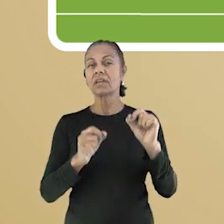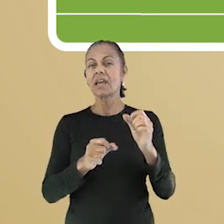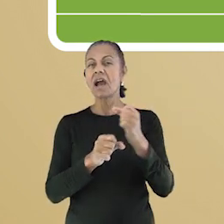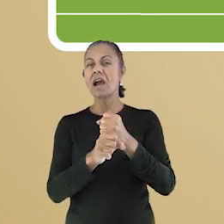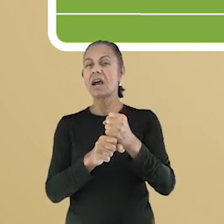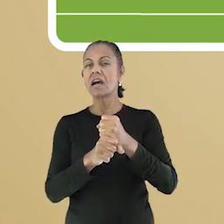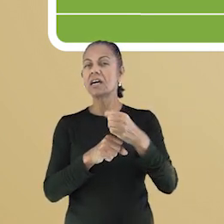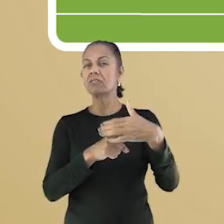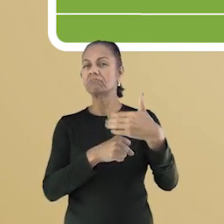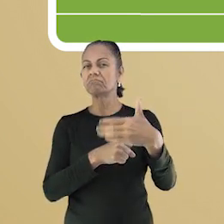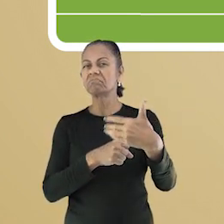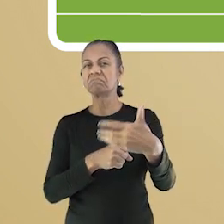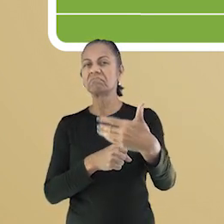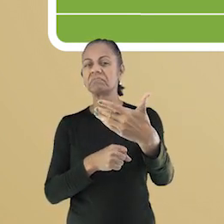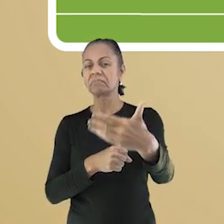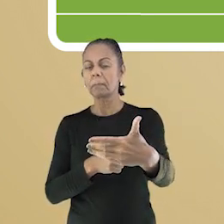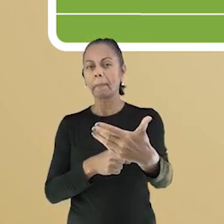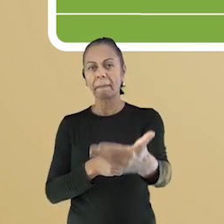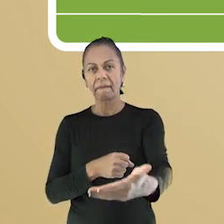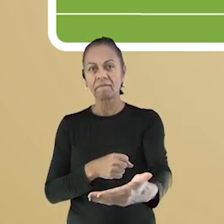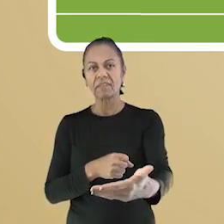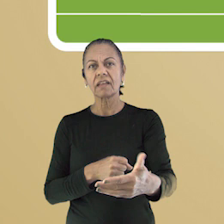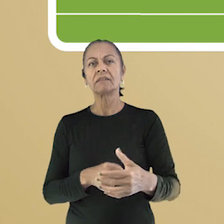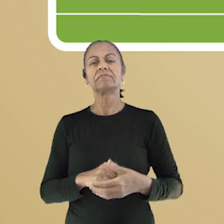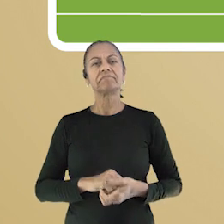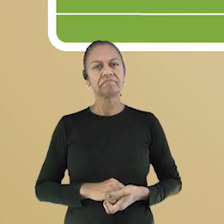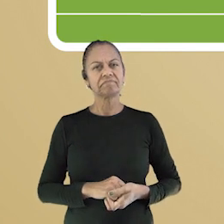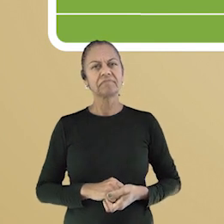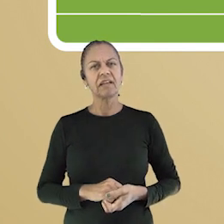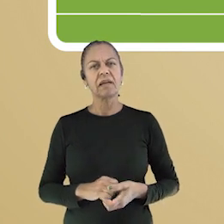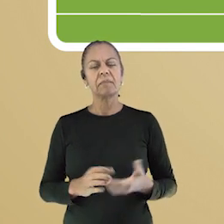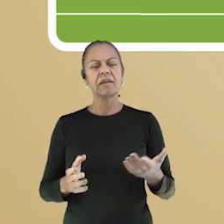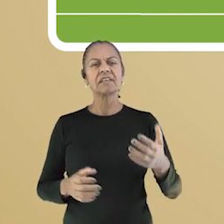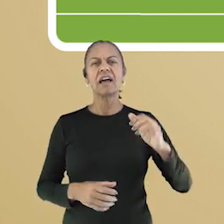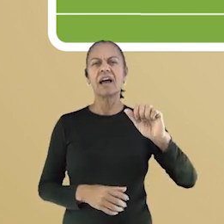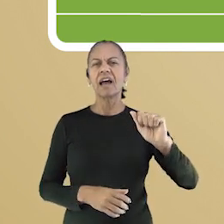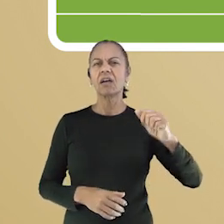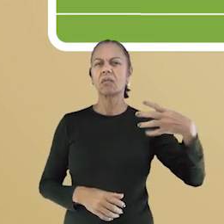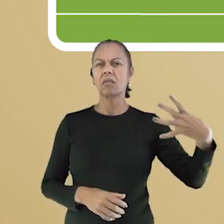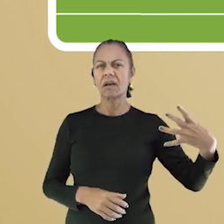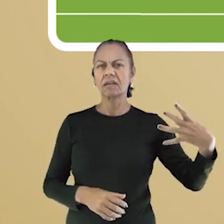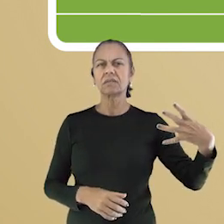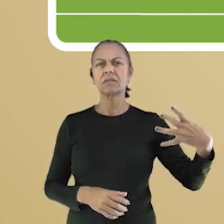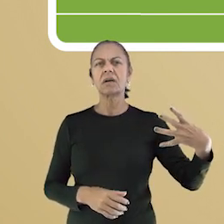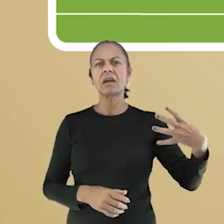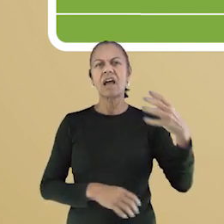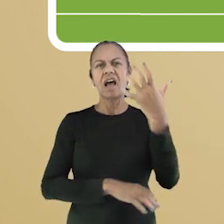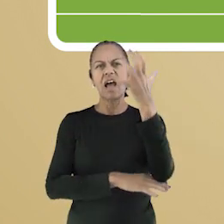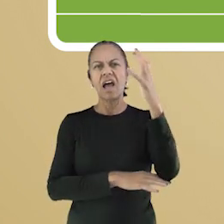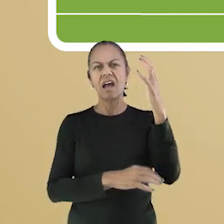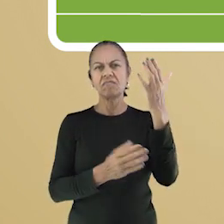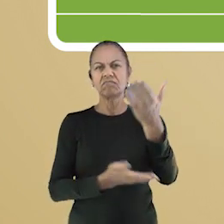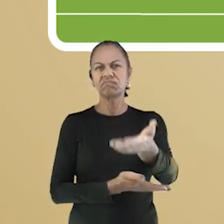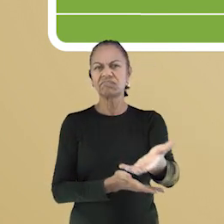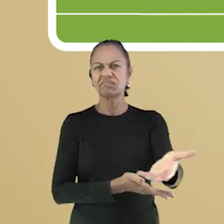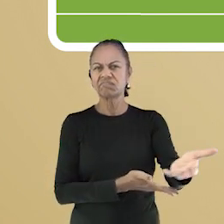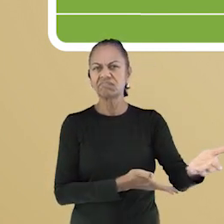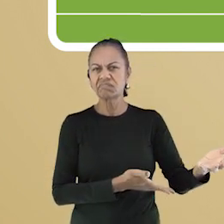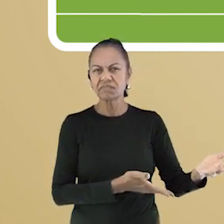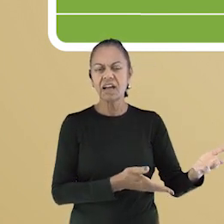anos, a A4 substituiu a Mata Atlântica da região pelo plantio de eucalipto, que seria usado como